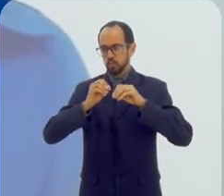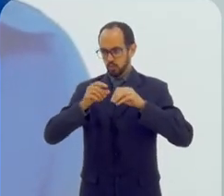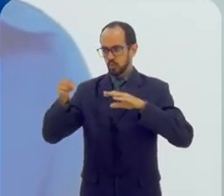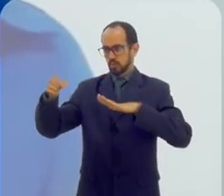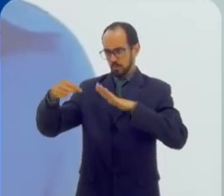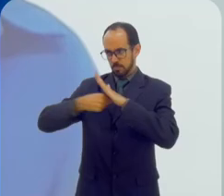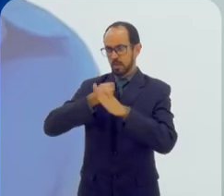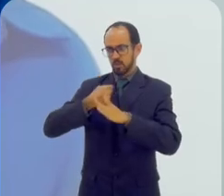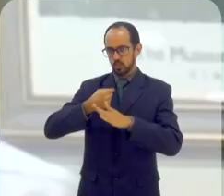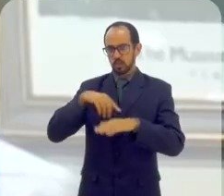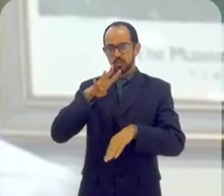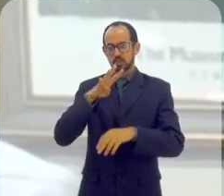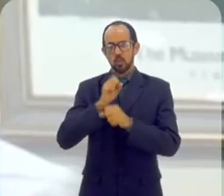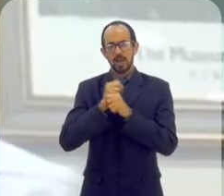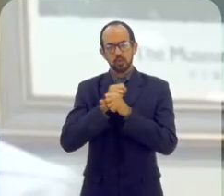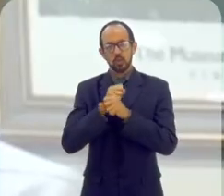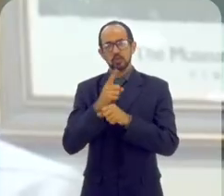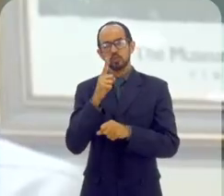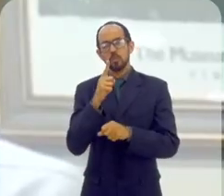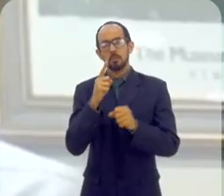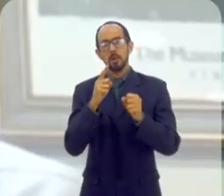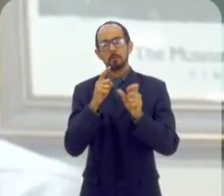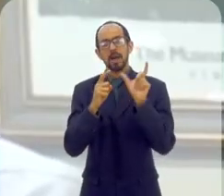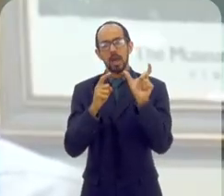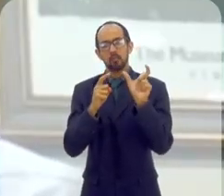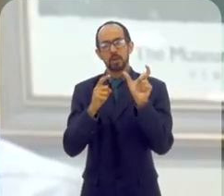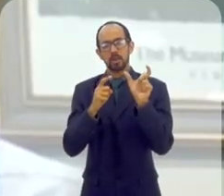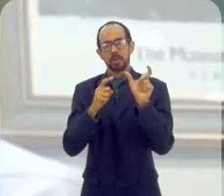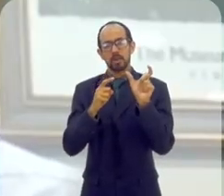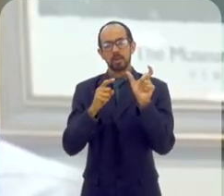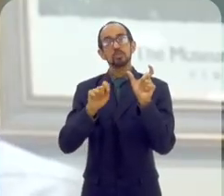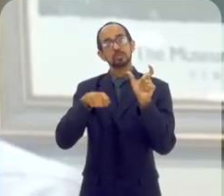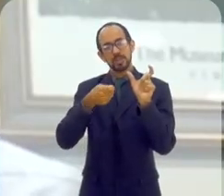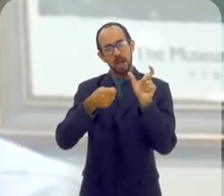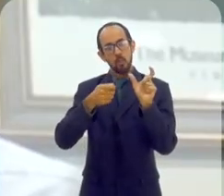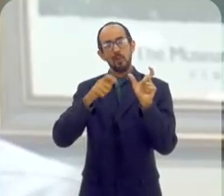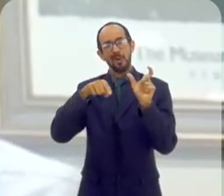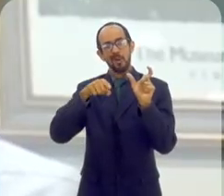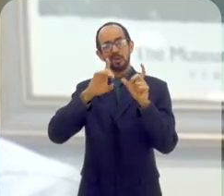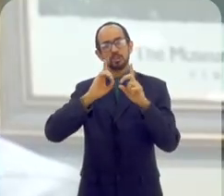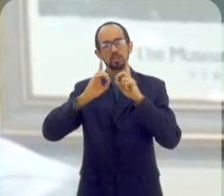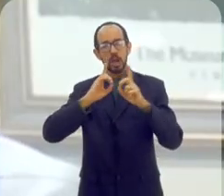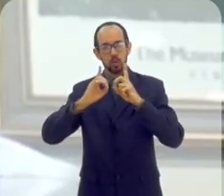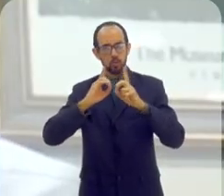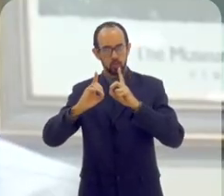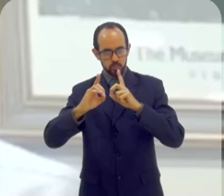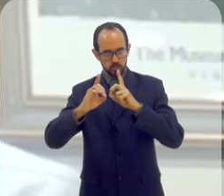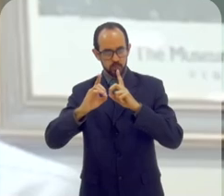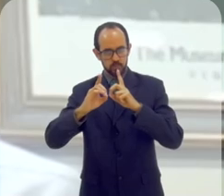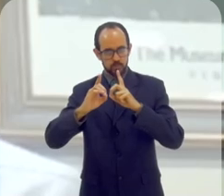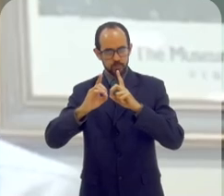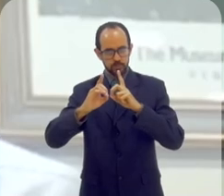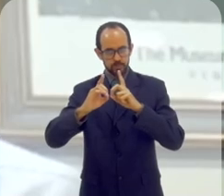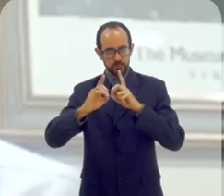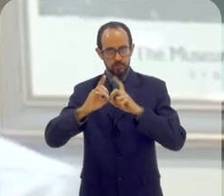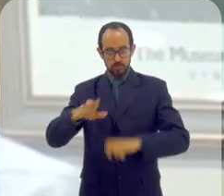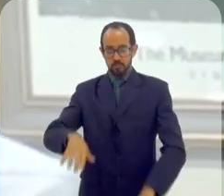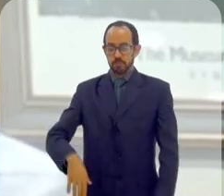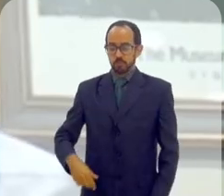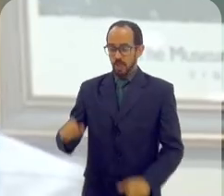esse esse próximos quatro anos numa palavra diálogo Nós precisamos ter diálogo